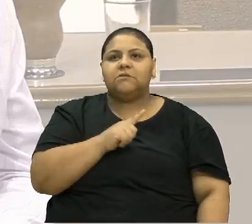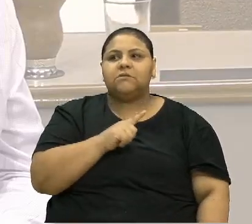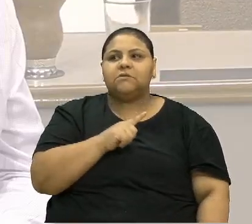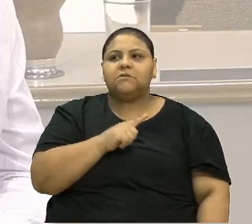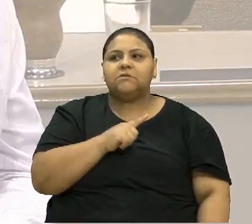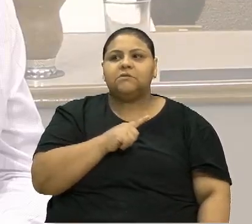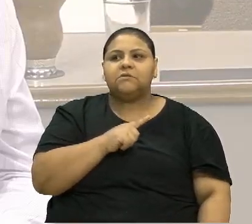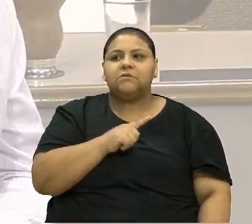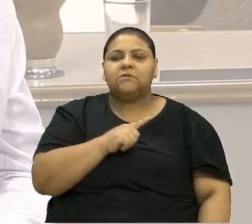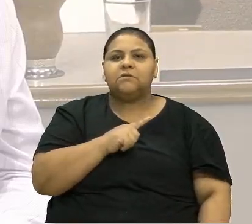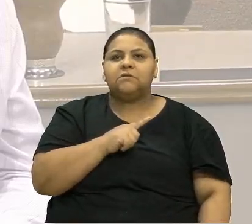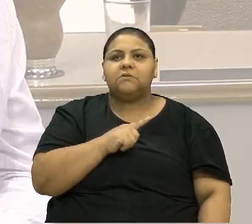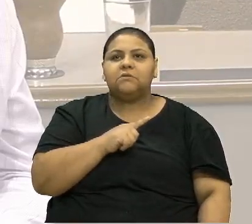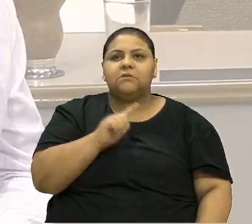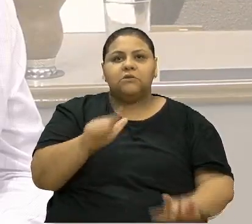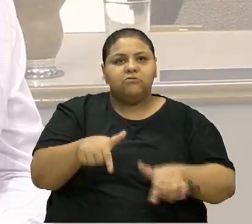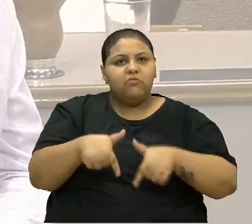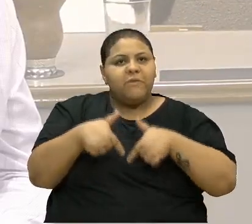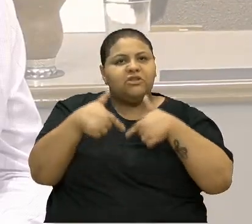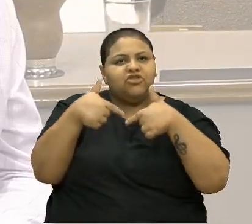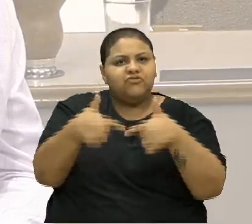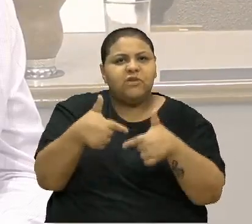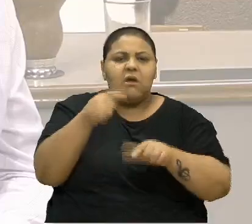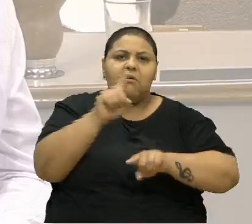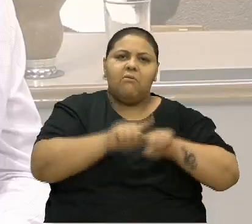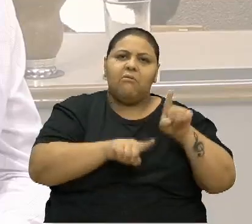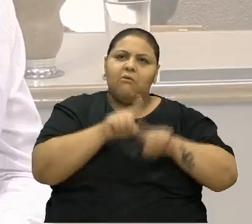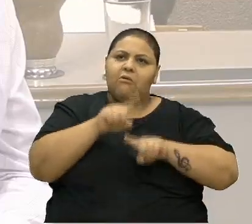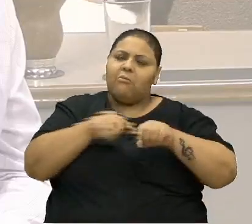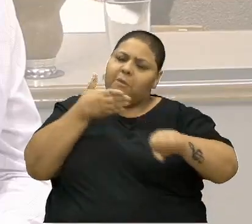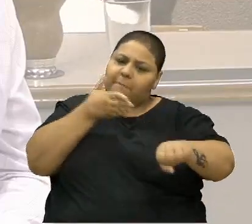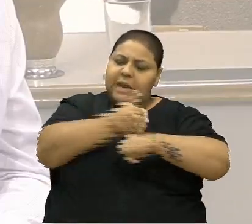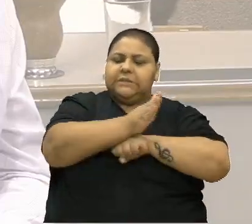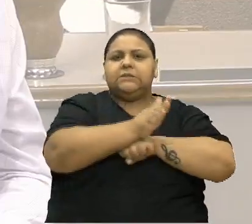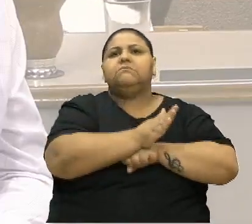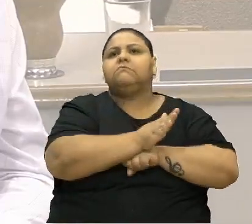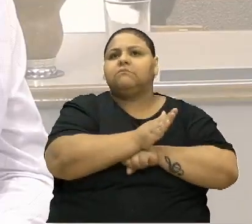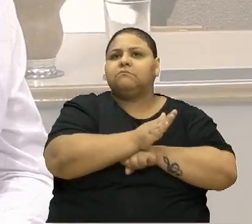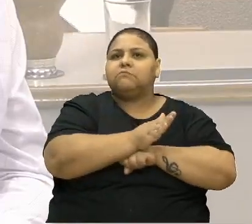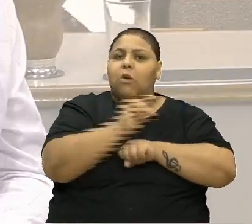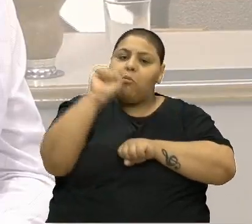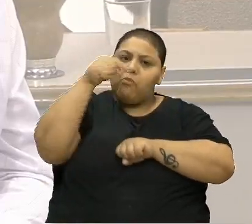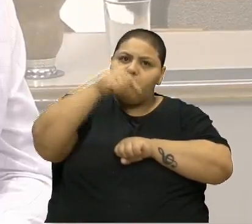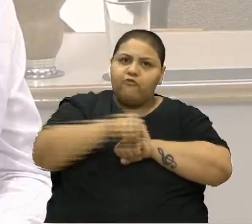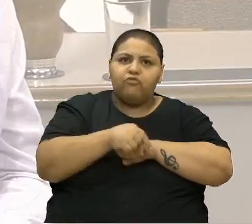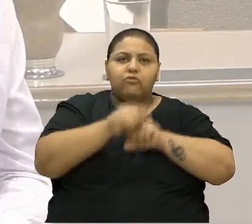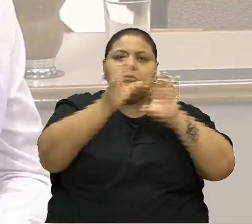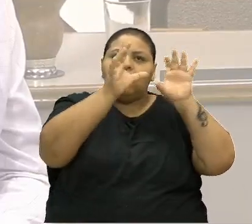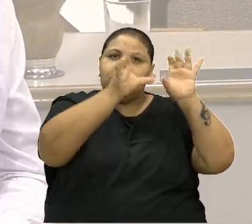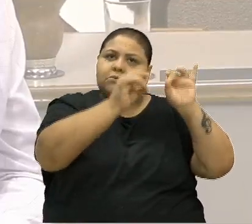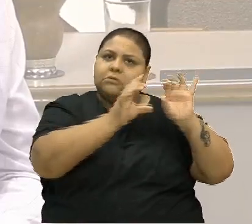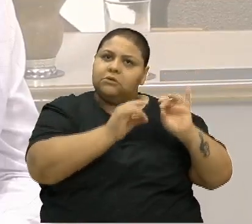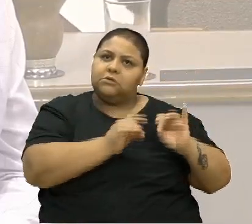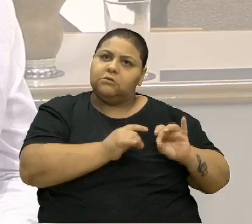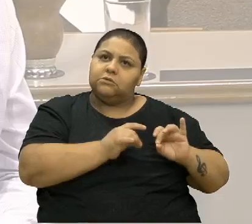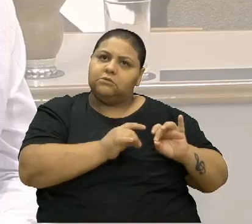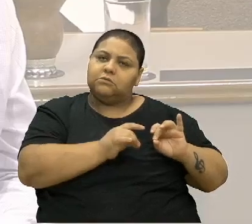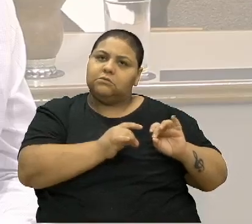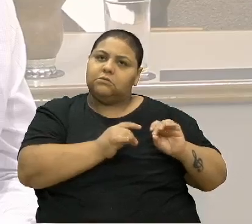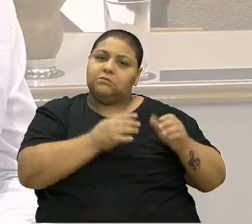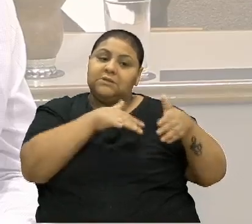uma ação, uma atividade, um envolvimento profundo, especialmente na